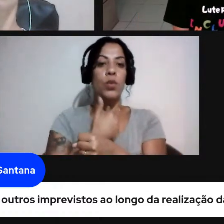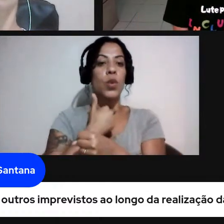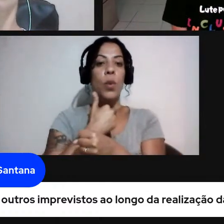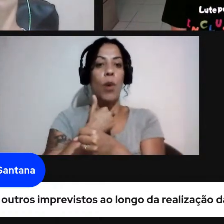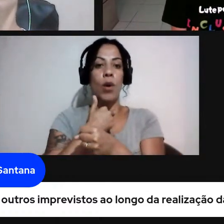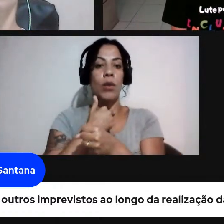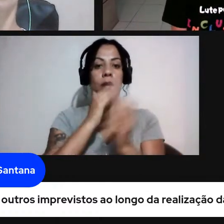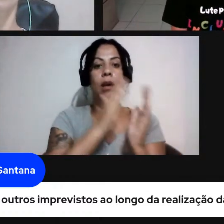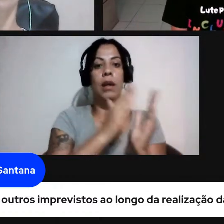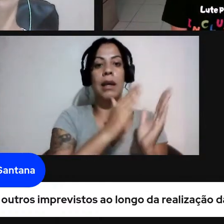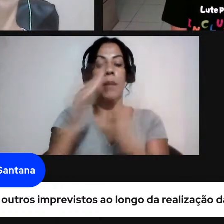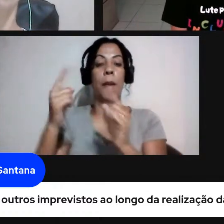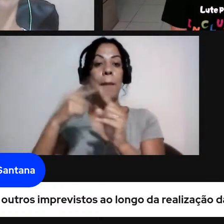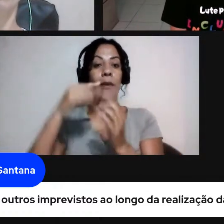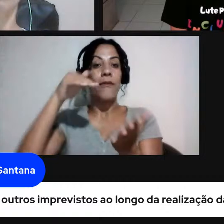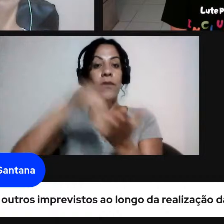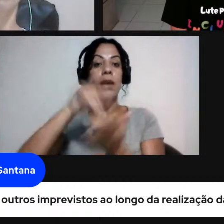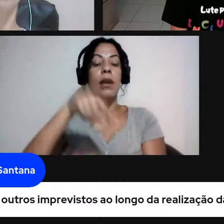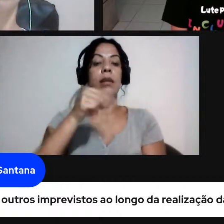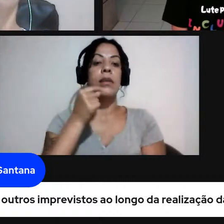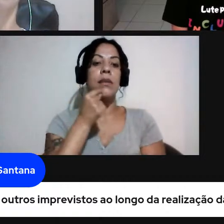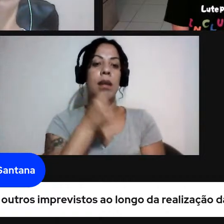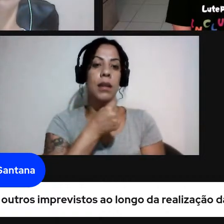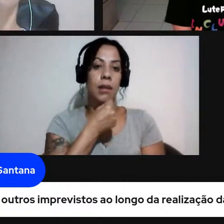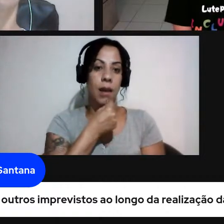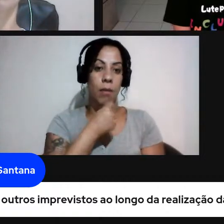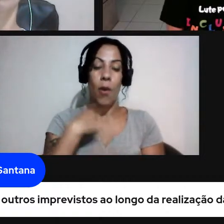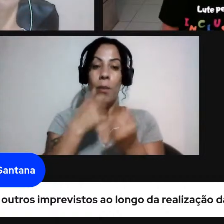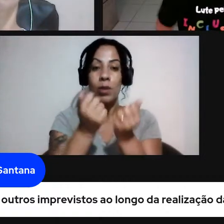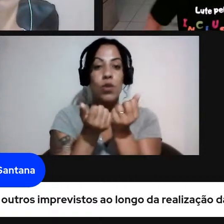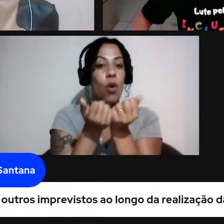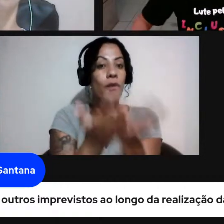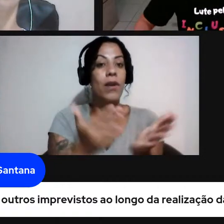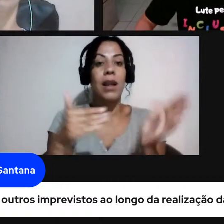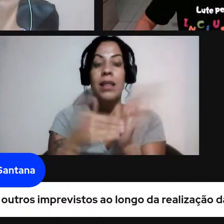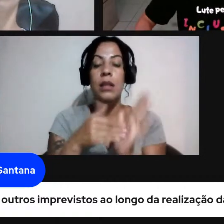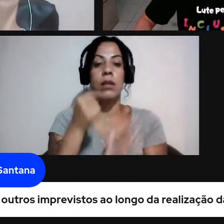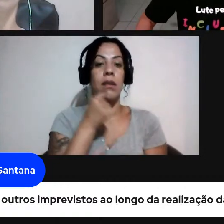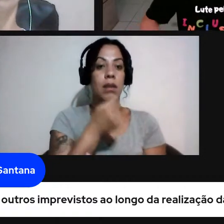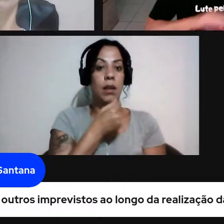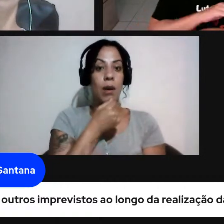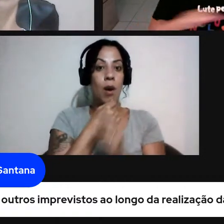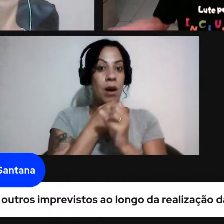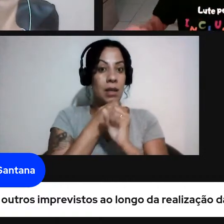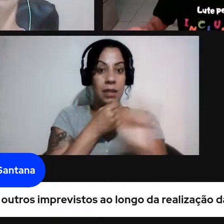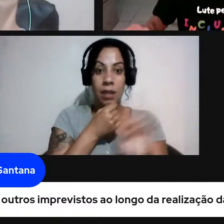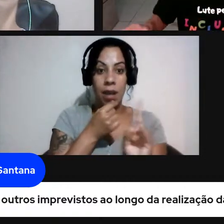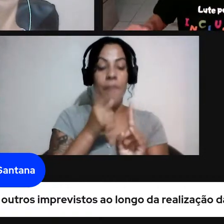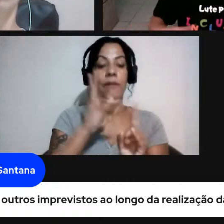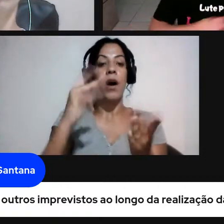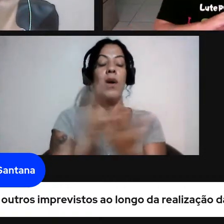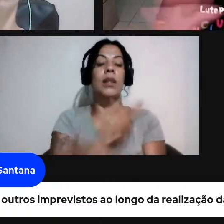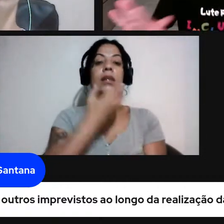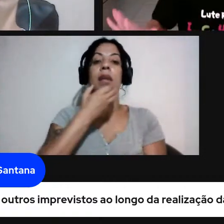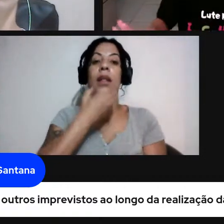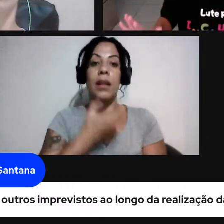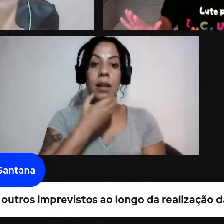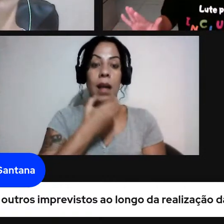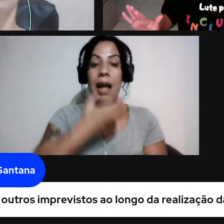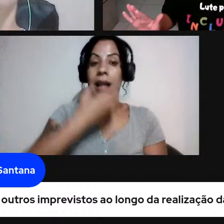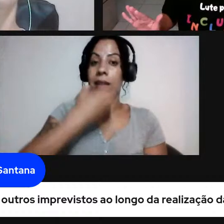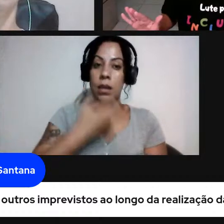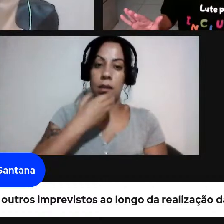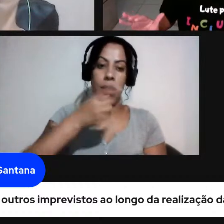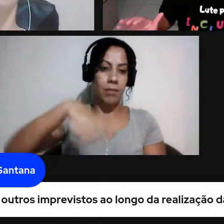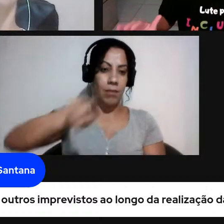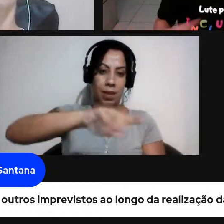passar de setembro dessa oferta, porque senão eu ia entrar dezembro, e aí dezembro, para quem é professor